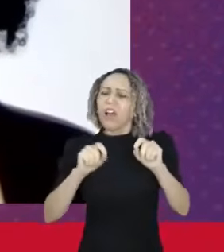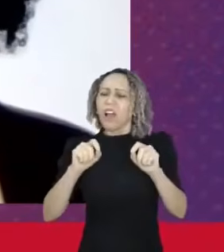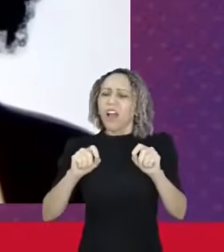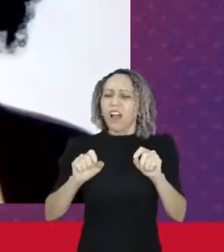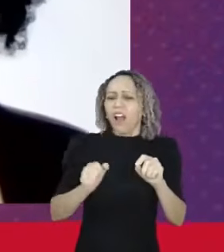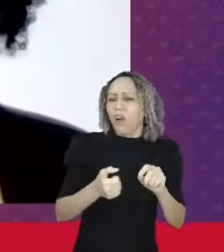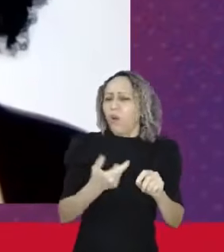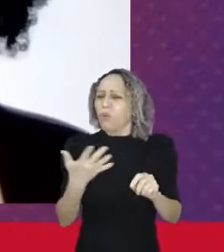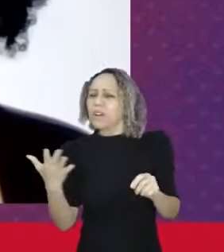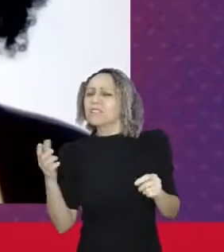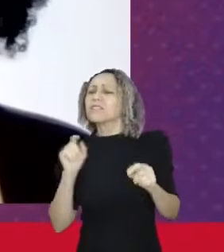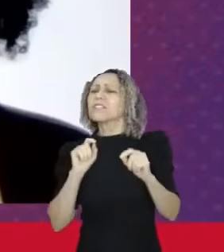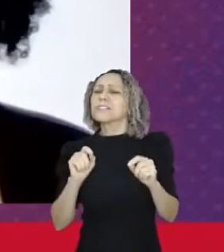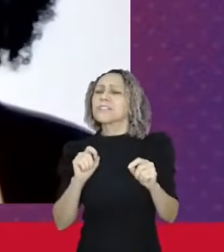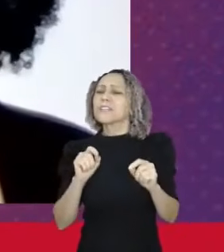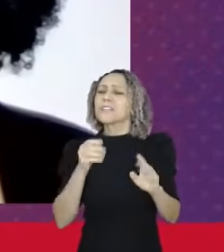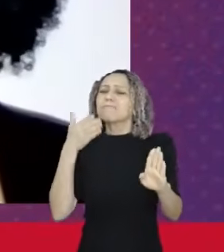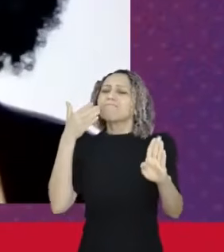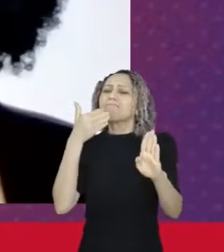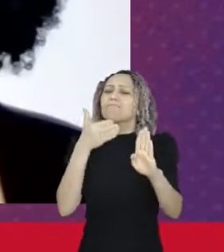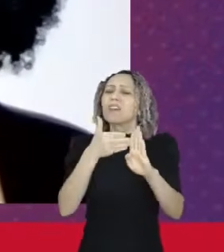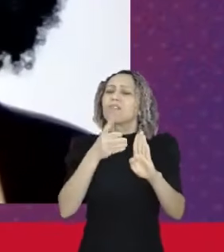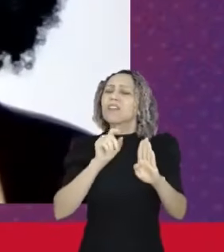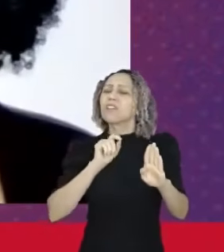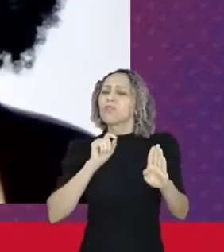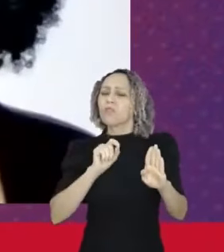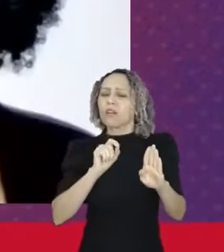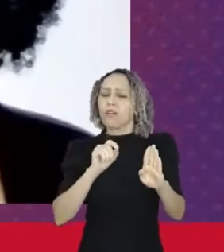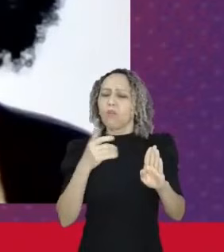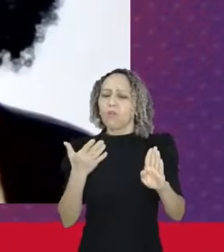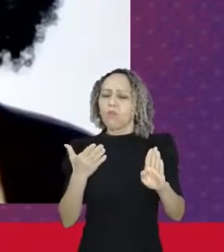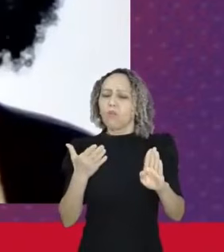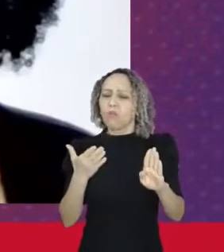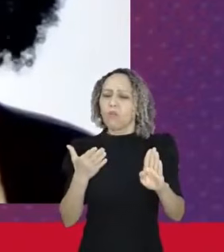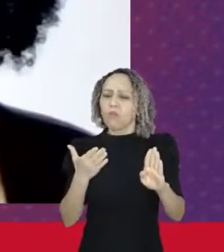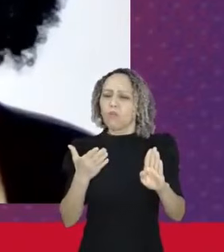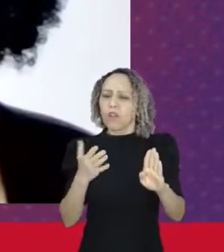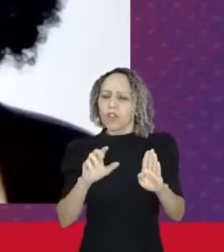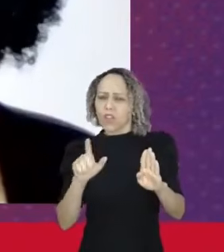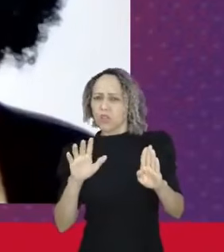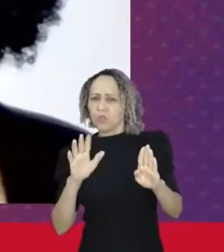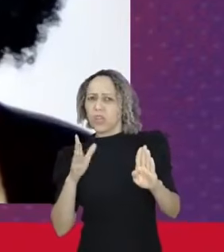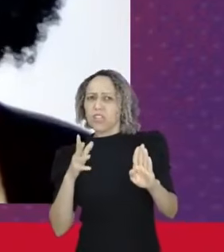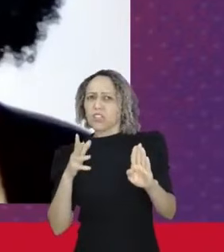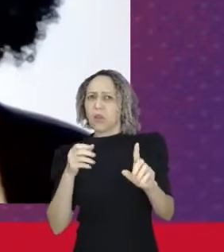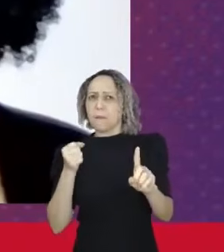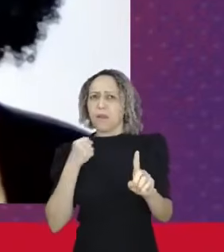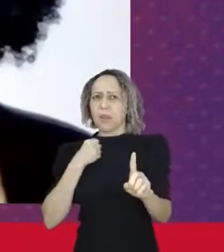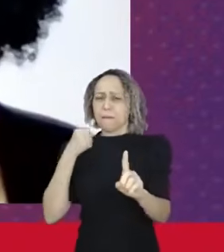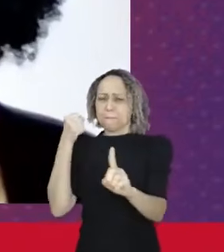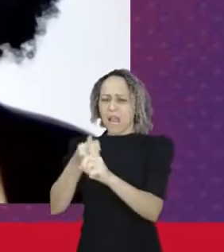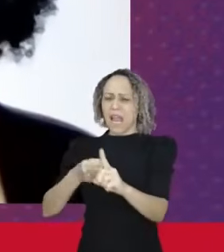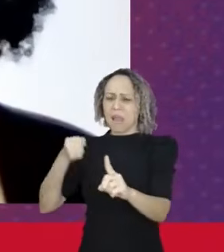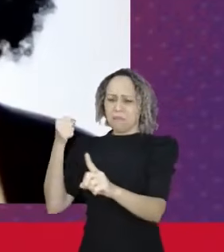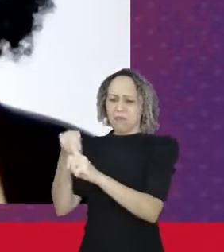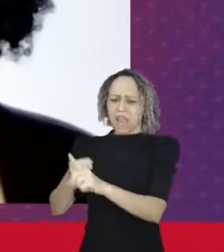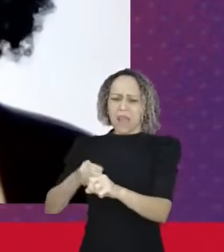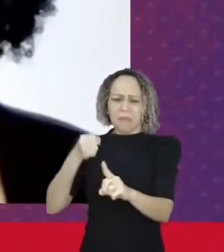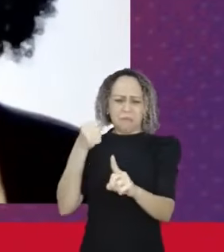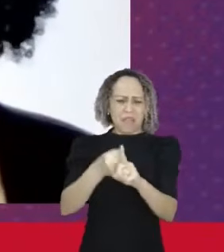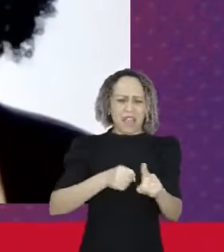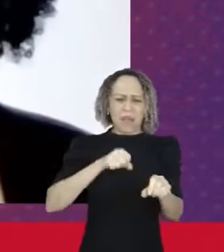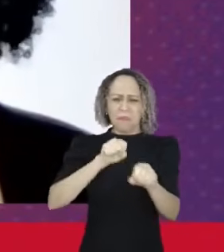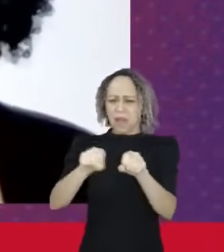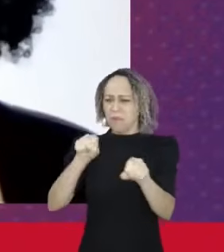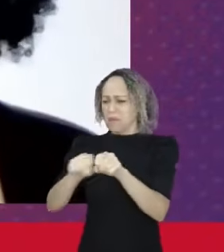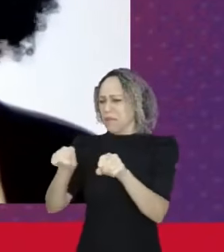vezes tem por referência não só o assassinato de mulheres em 8 de março, como